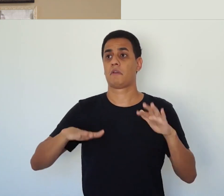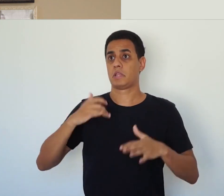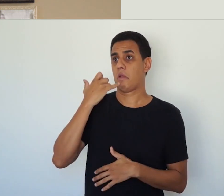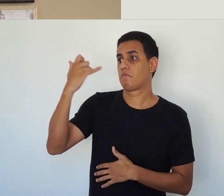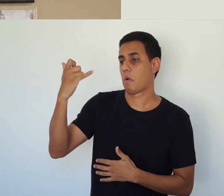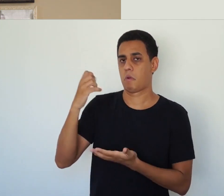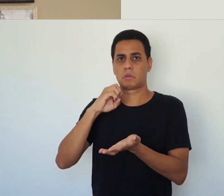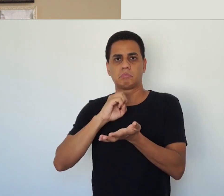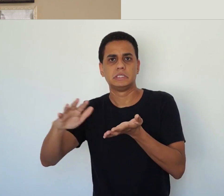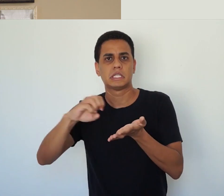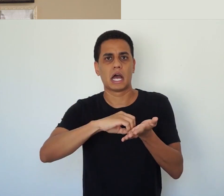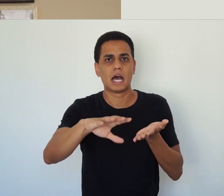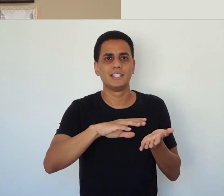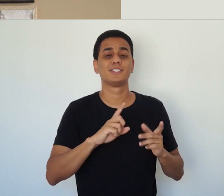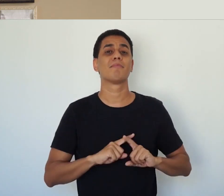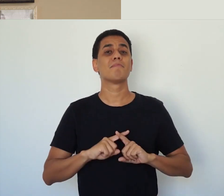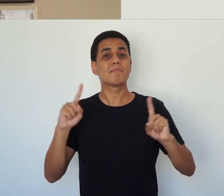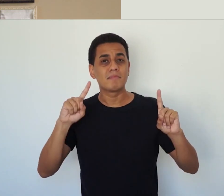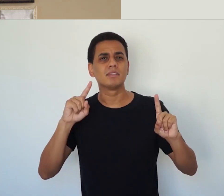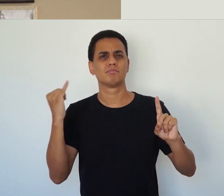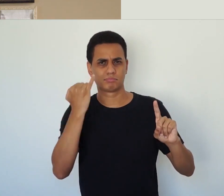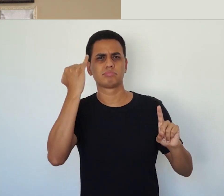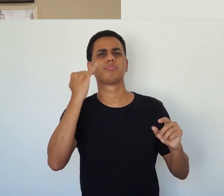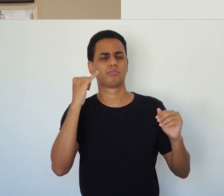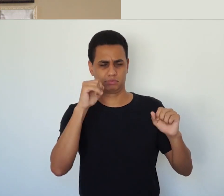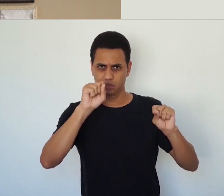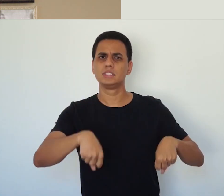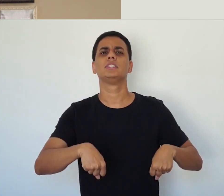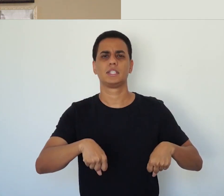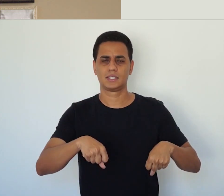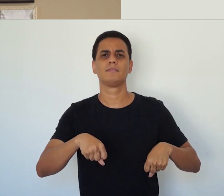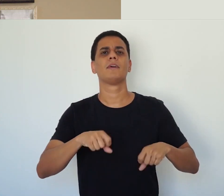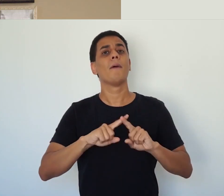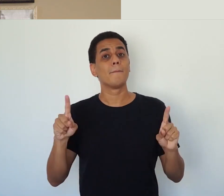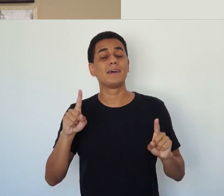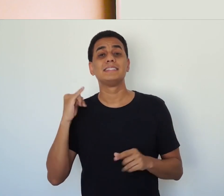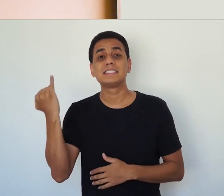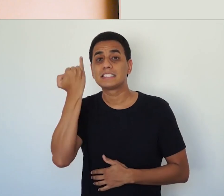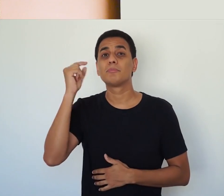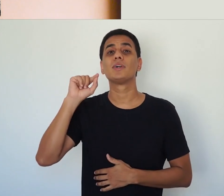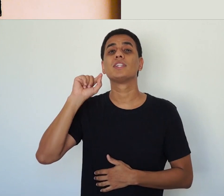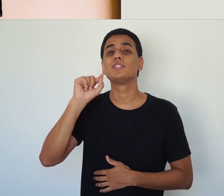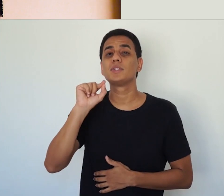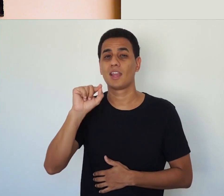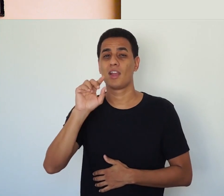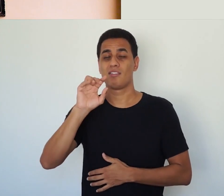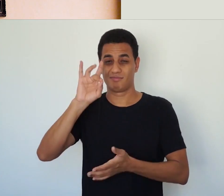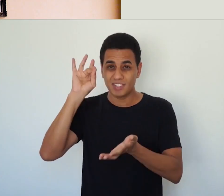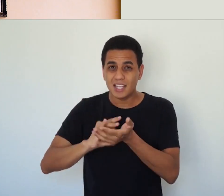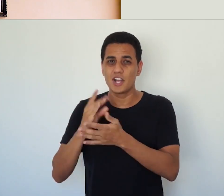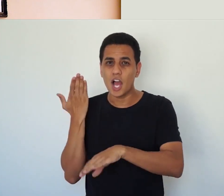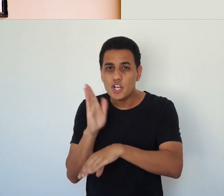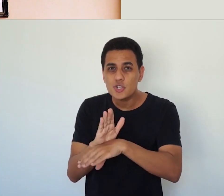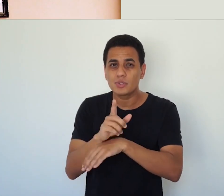pessoas, conversar, fazer telefonemas, mas eu quero dizer uma coisa para você: tudo isso é muito importante nesse tempo, mas eu quero